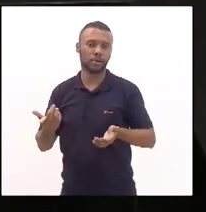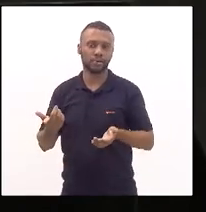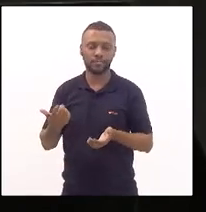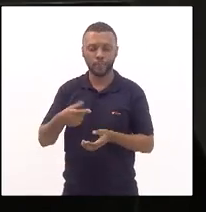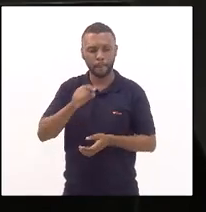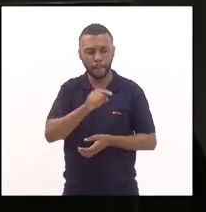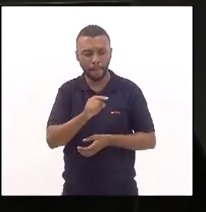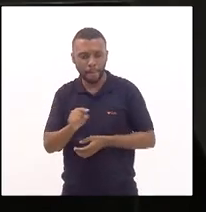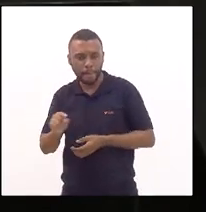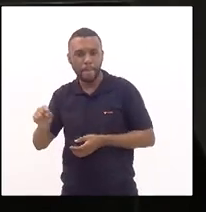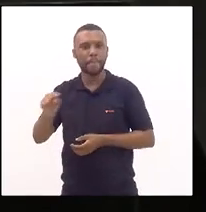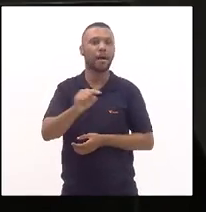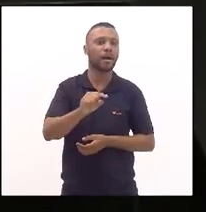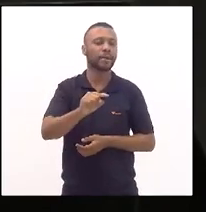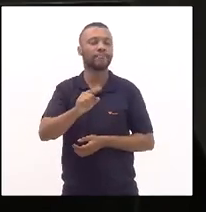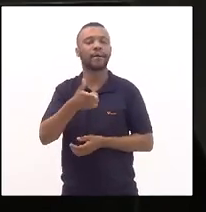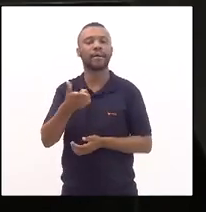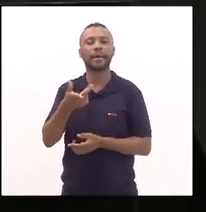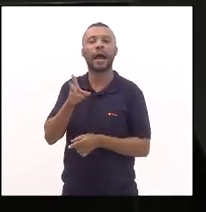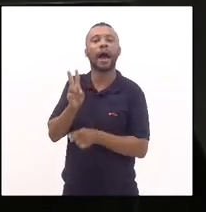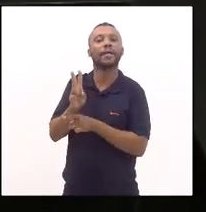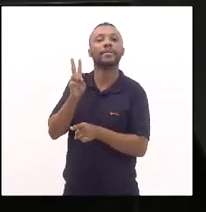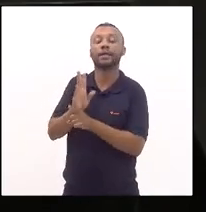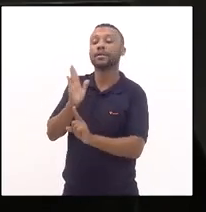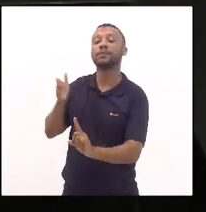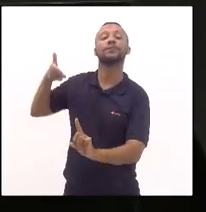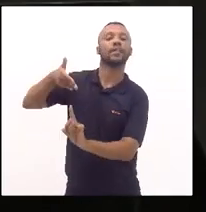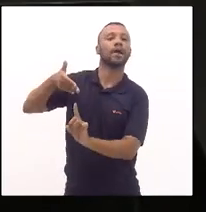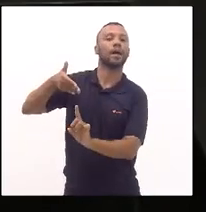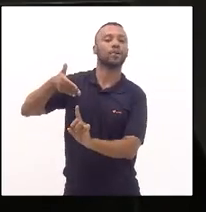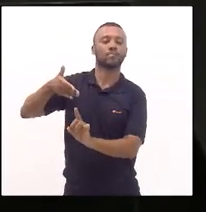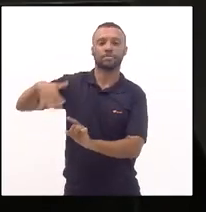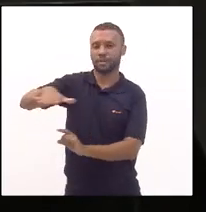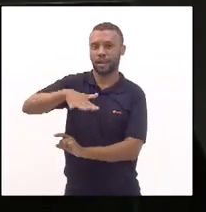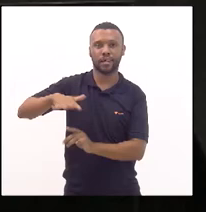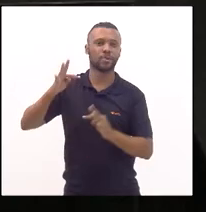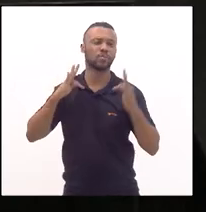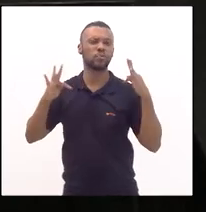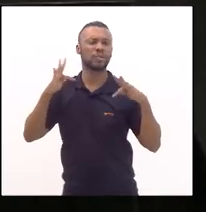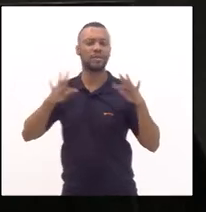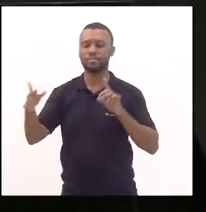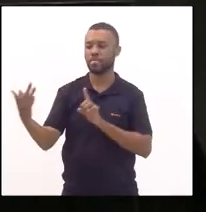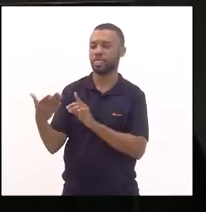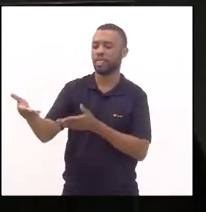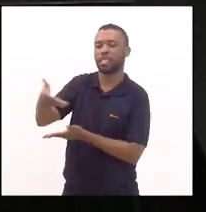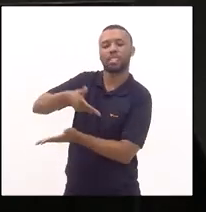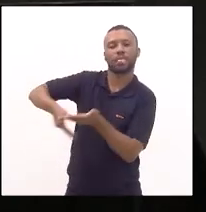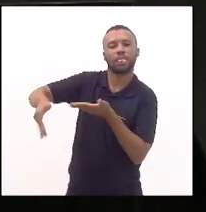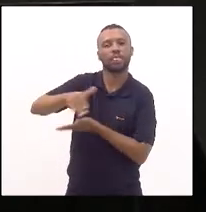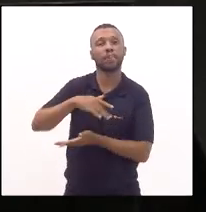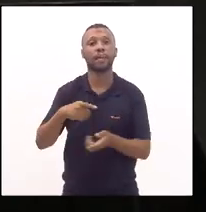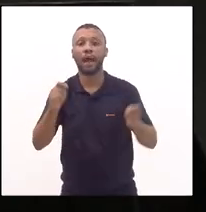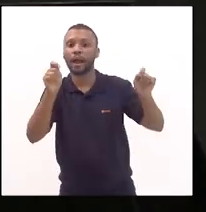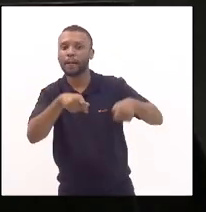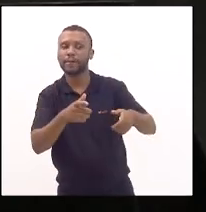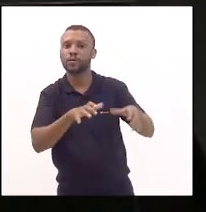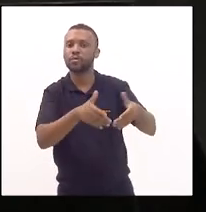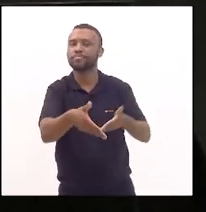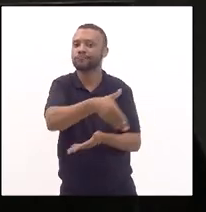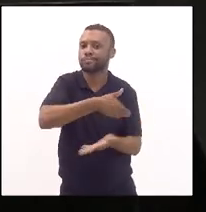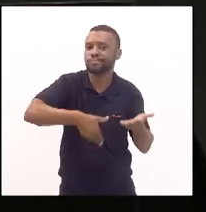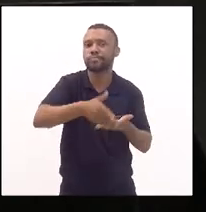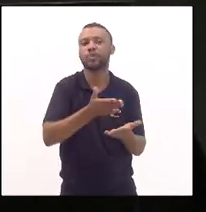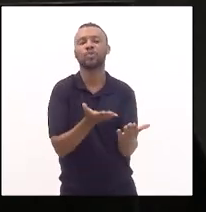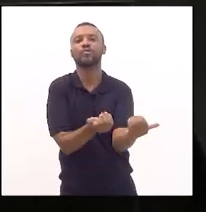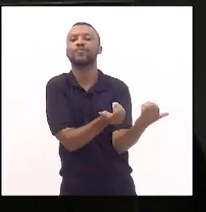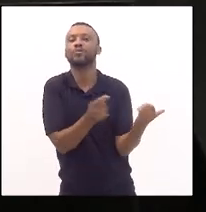que vai ali atender, não é, o turista, na capacitação da nossa juventude, da nossa